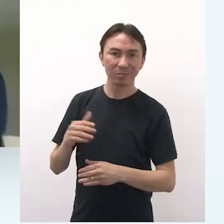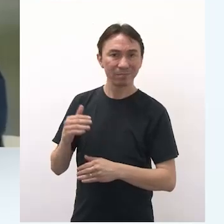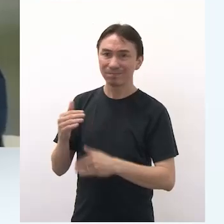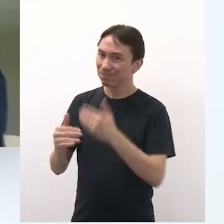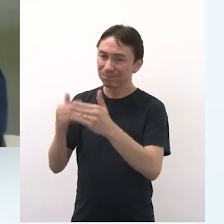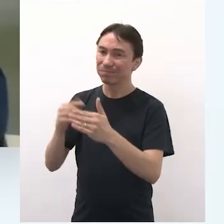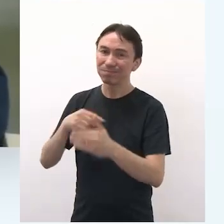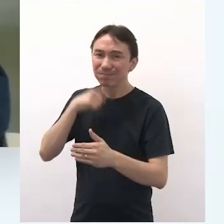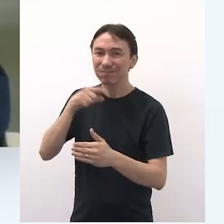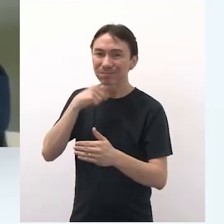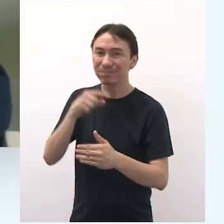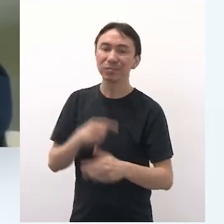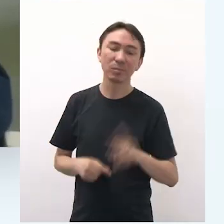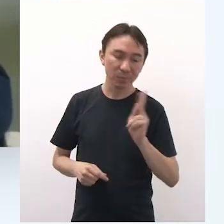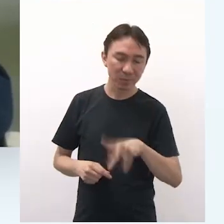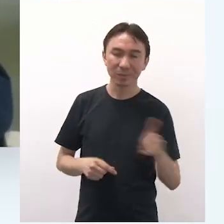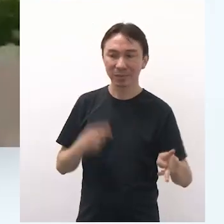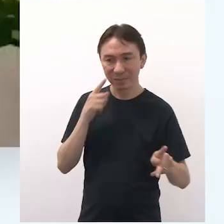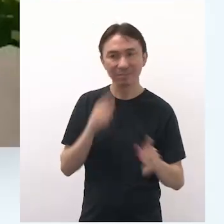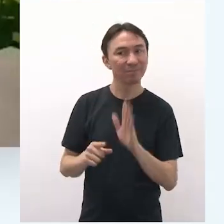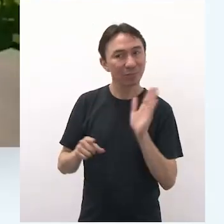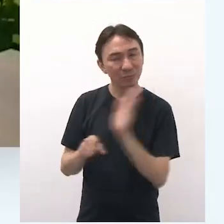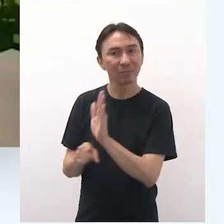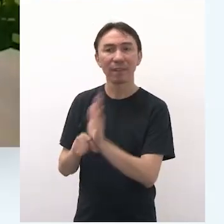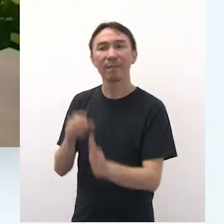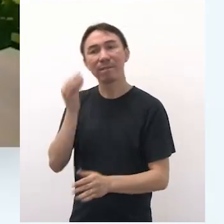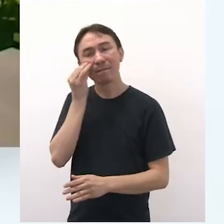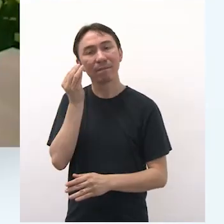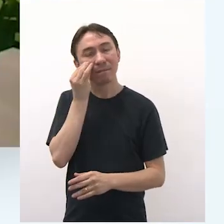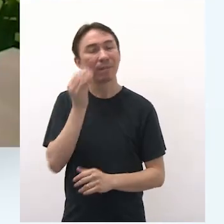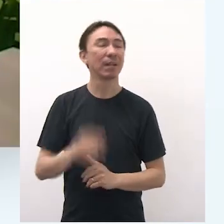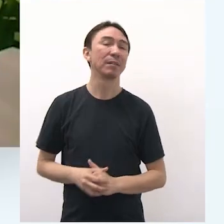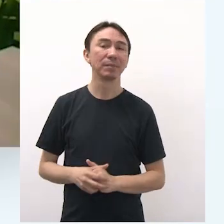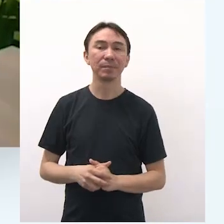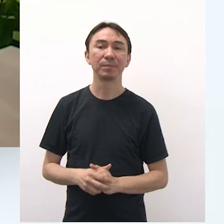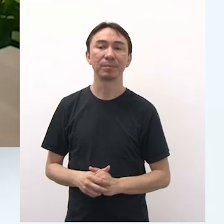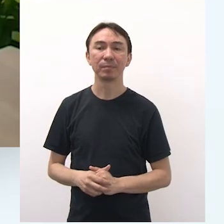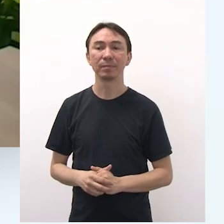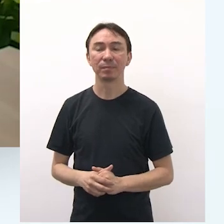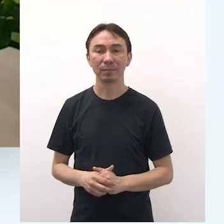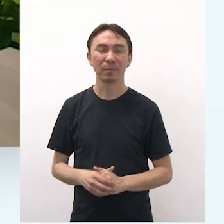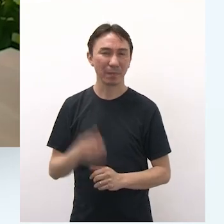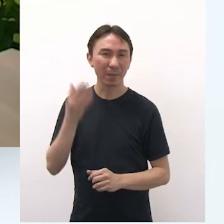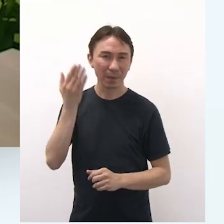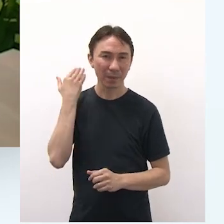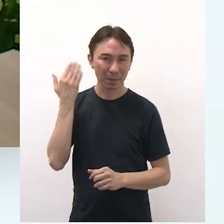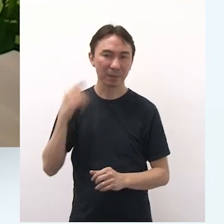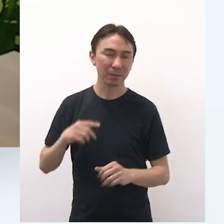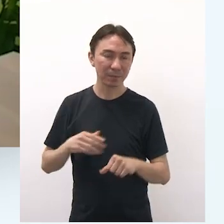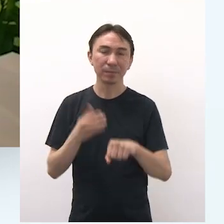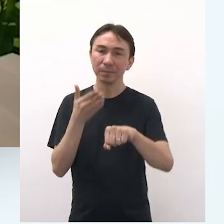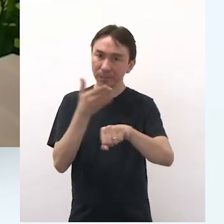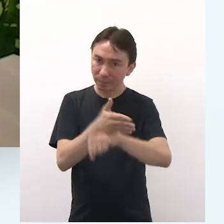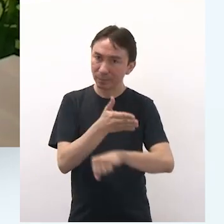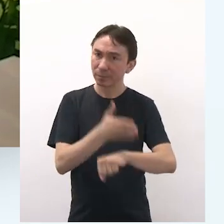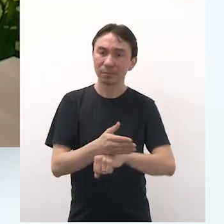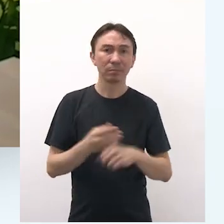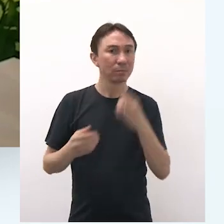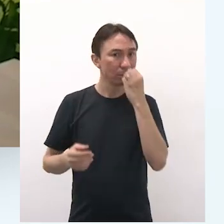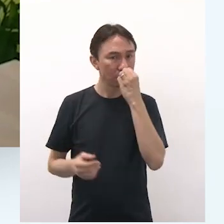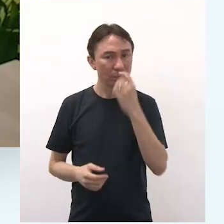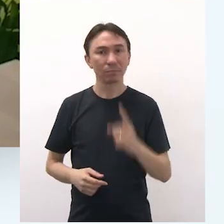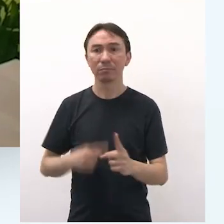os professores vão tentar resolver o problema. Essas das quais eu participei do conselho foram muito positivas.